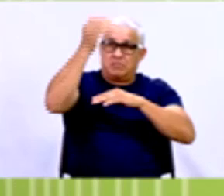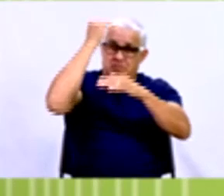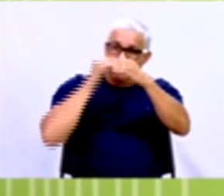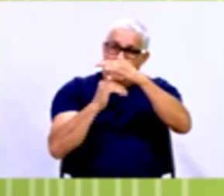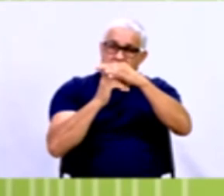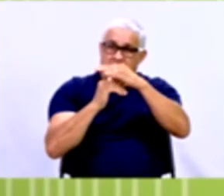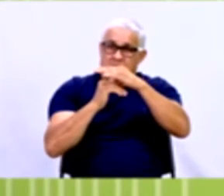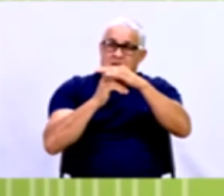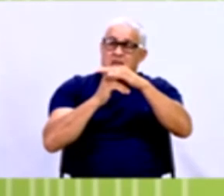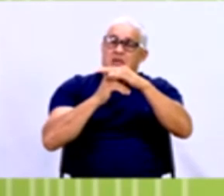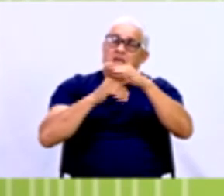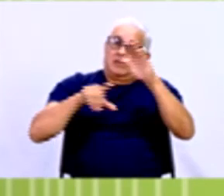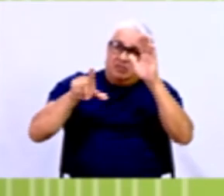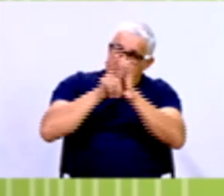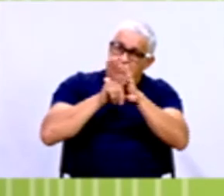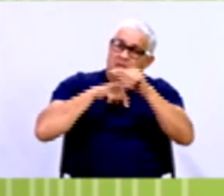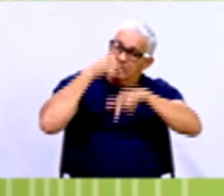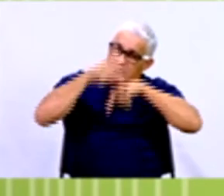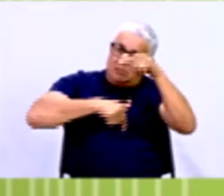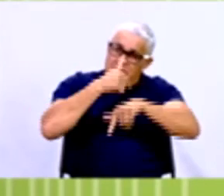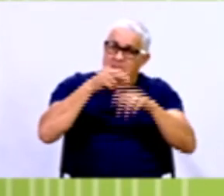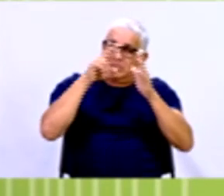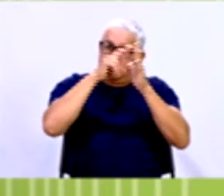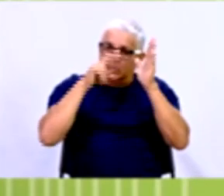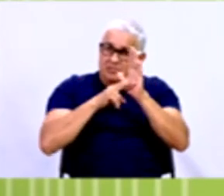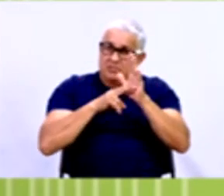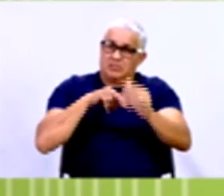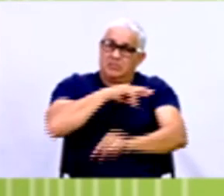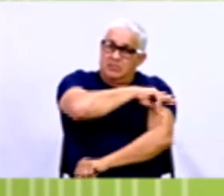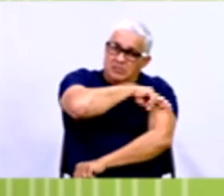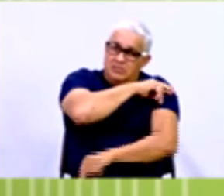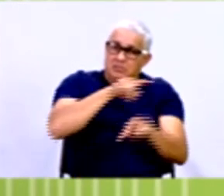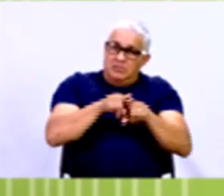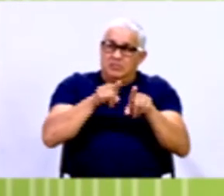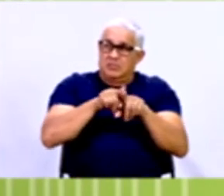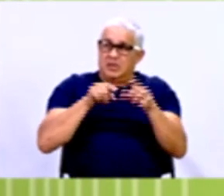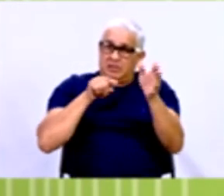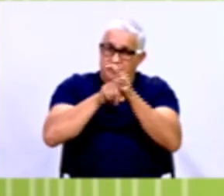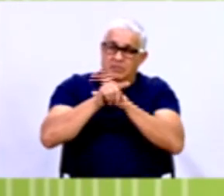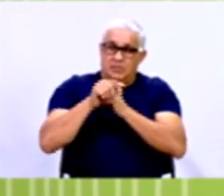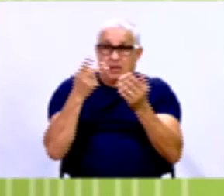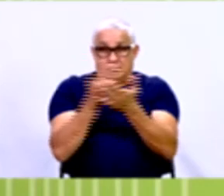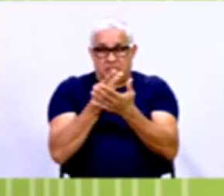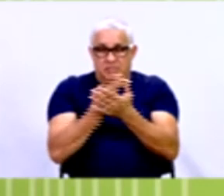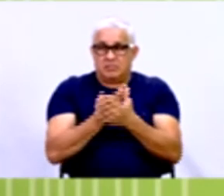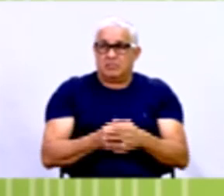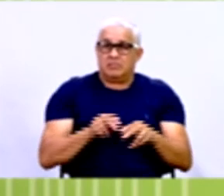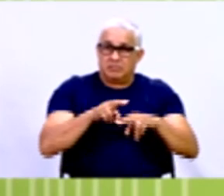normas reguladoras, tá certo? Então, é uma questão que está errada por essa questão hierárquica.